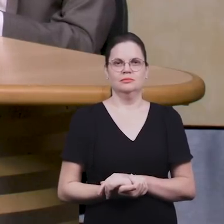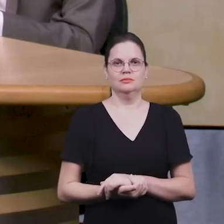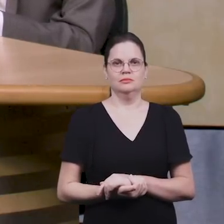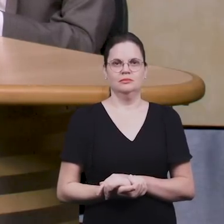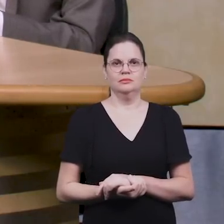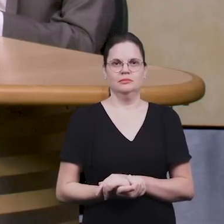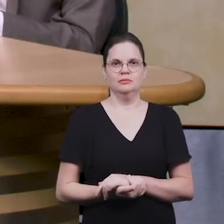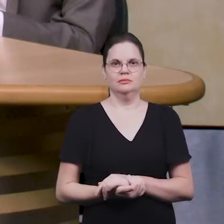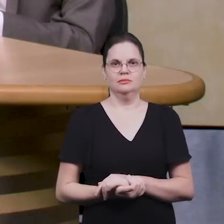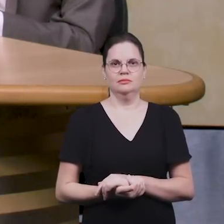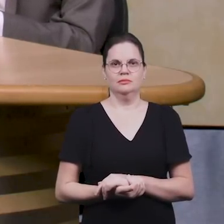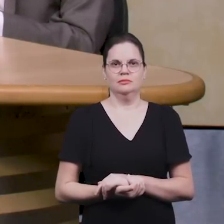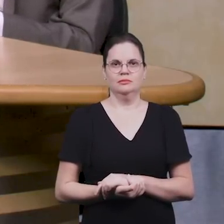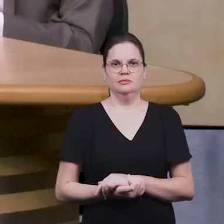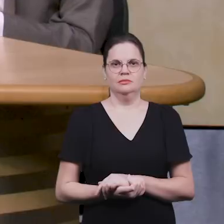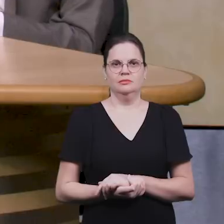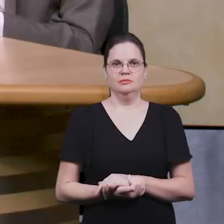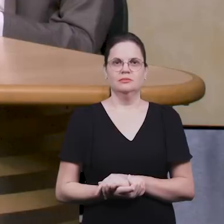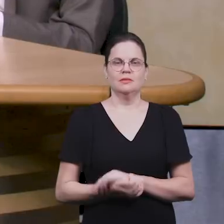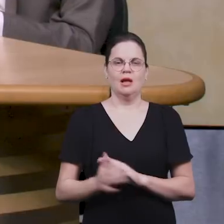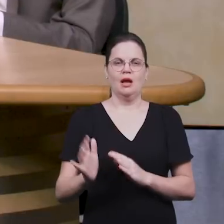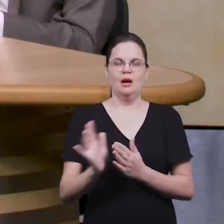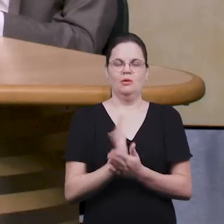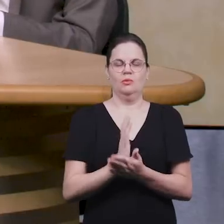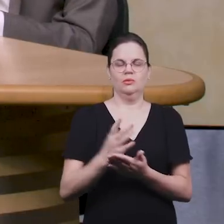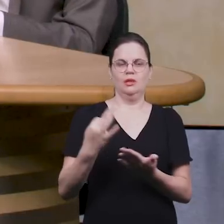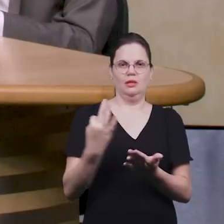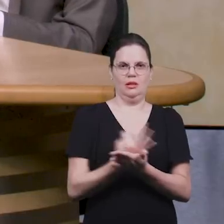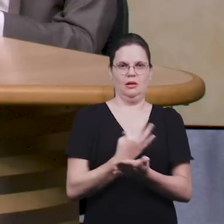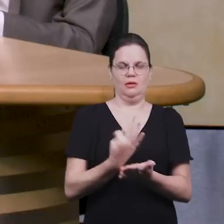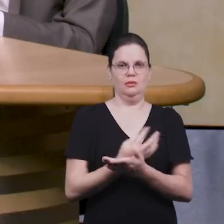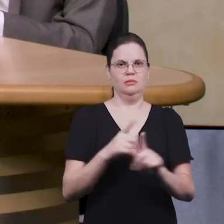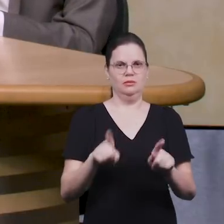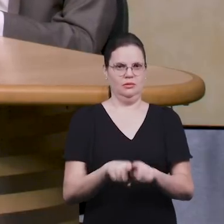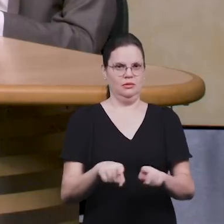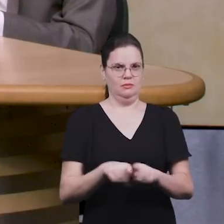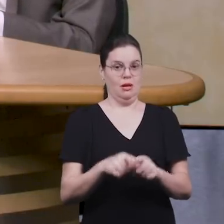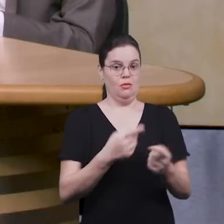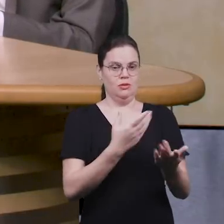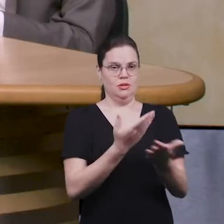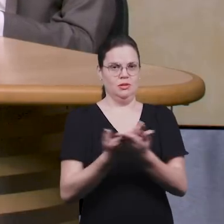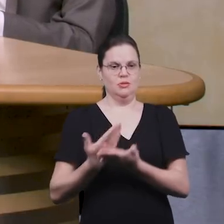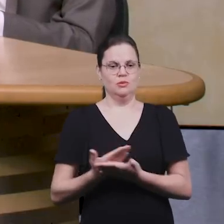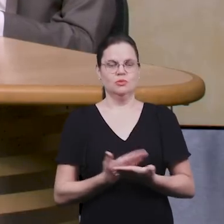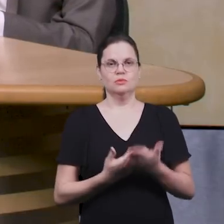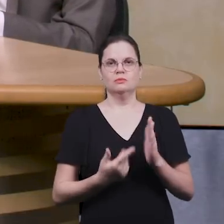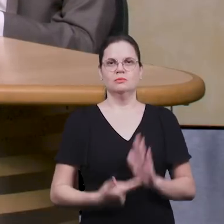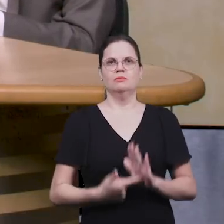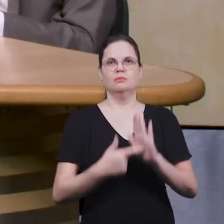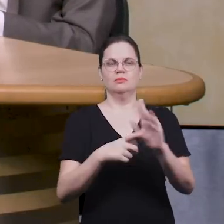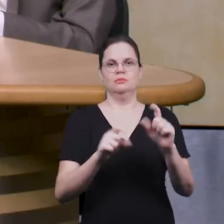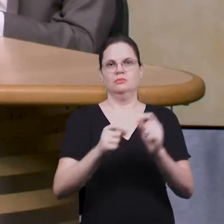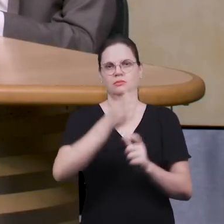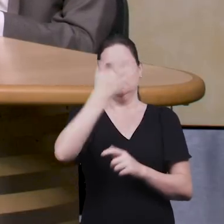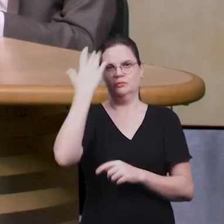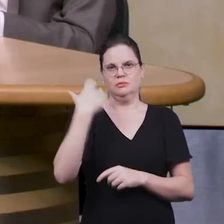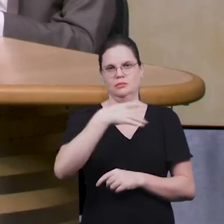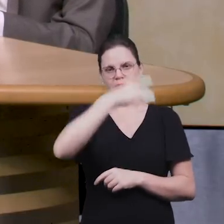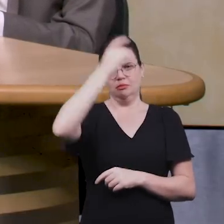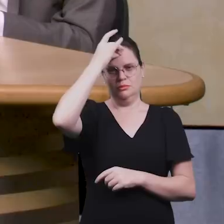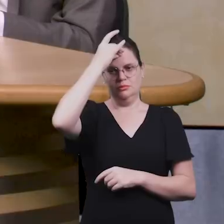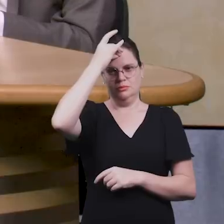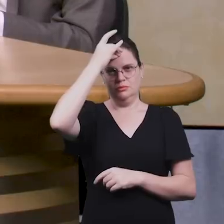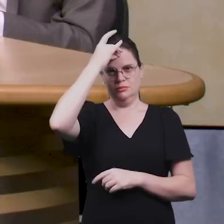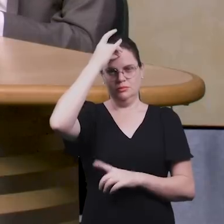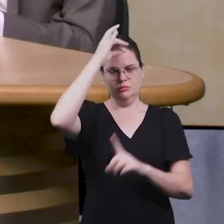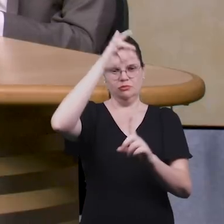alguns teólogos, estudiosos, partiam da exegese do texto dizendo que o batismo com o Espírito Santo foi um